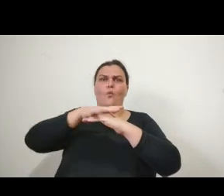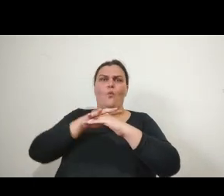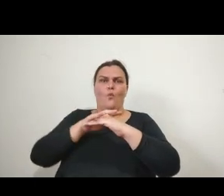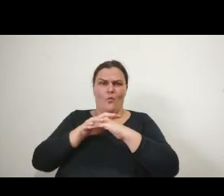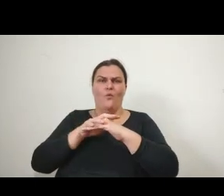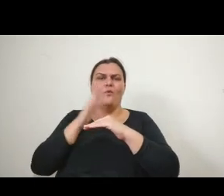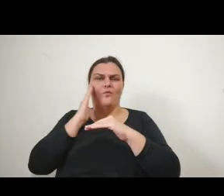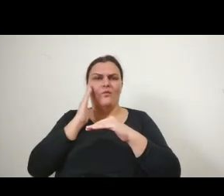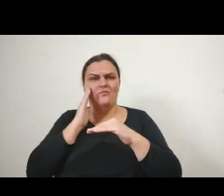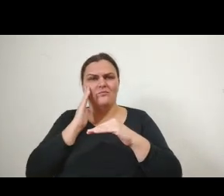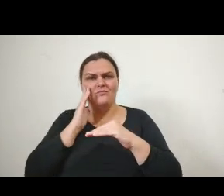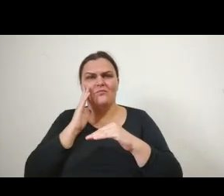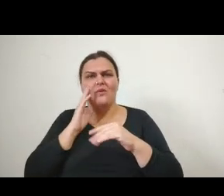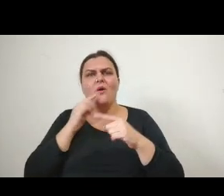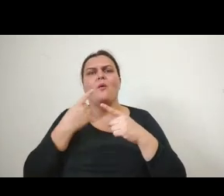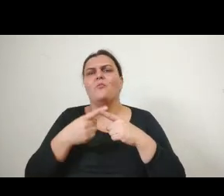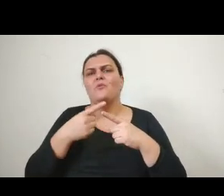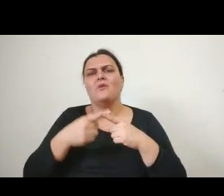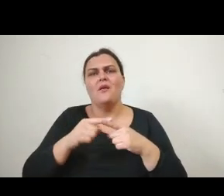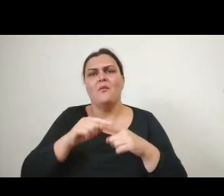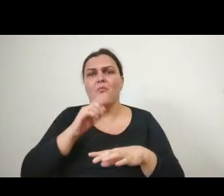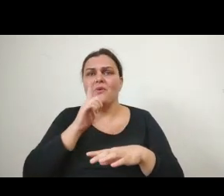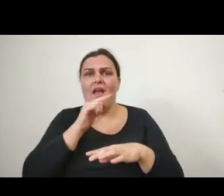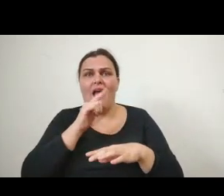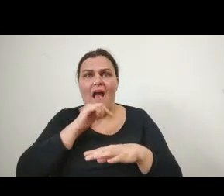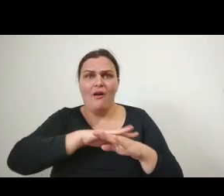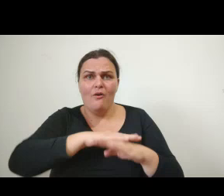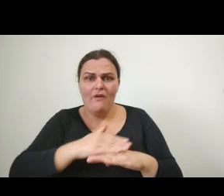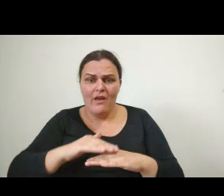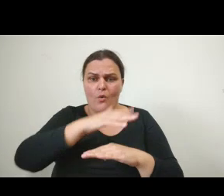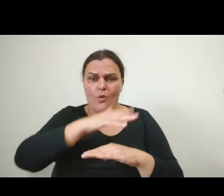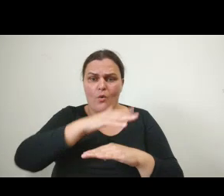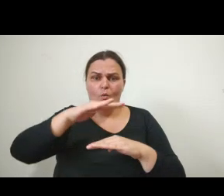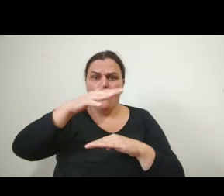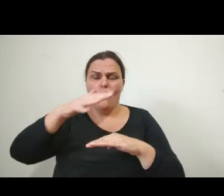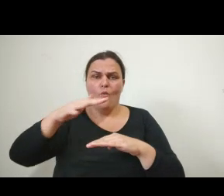de 0,59 centímetros.